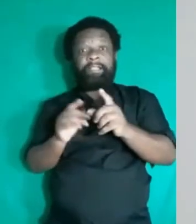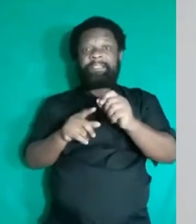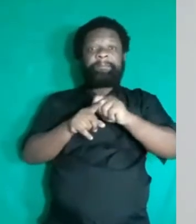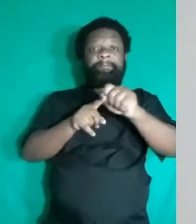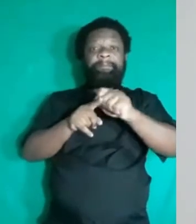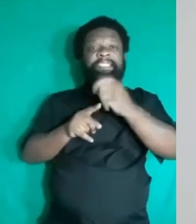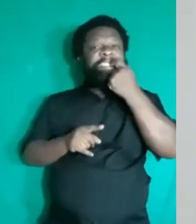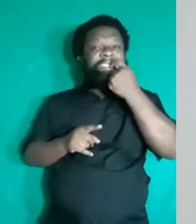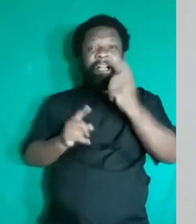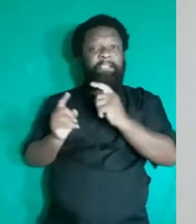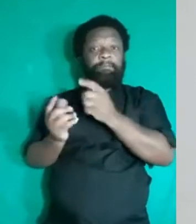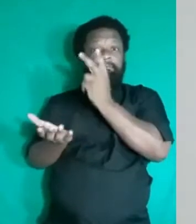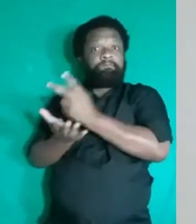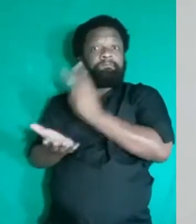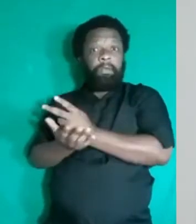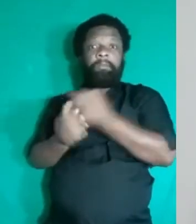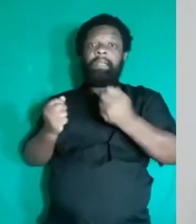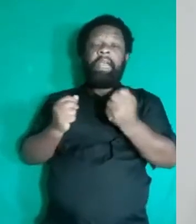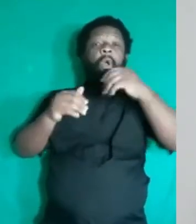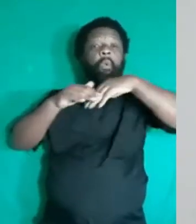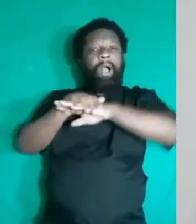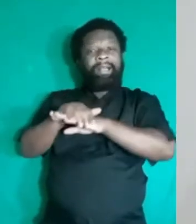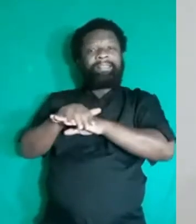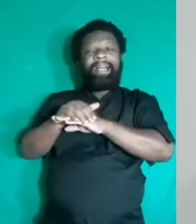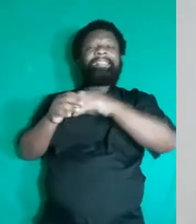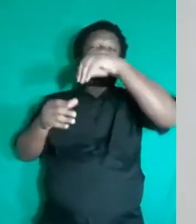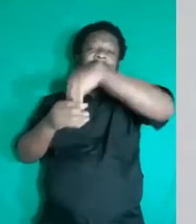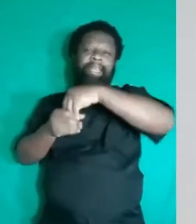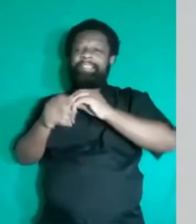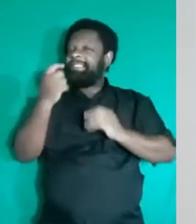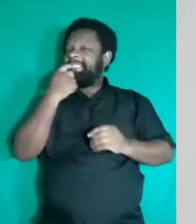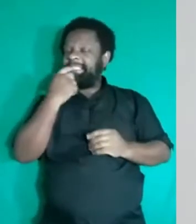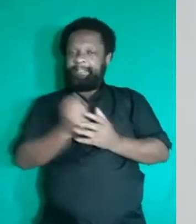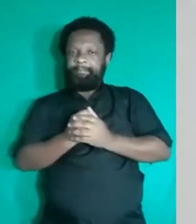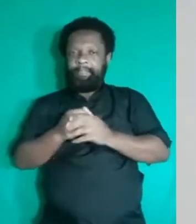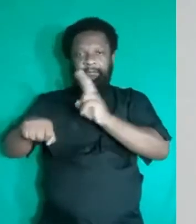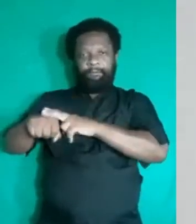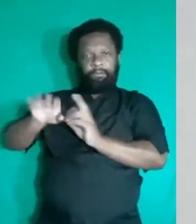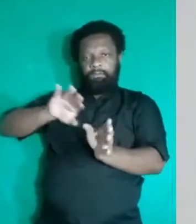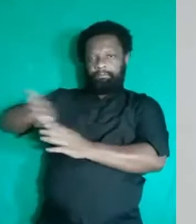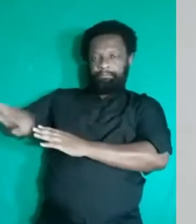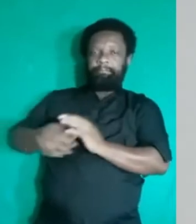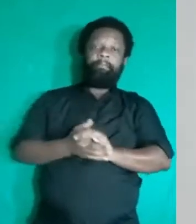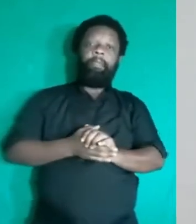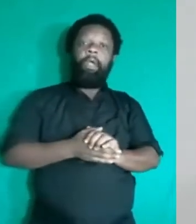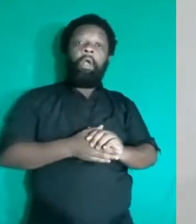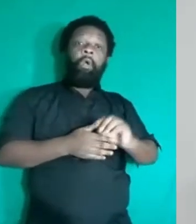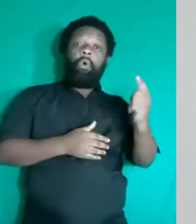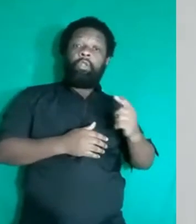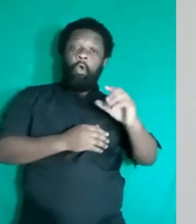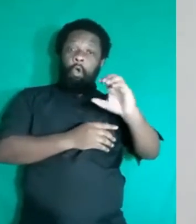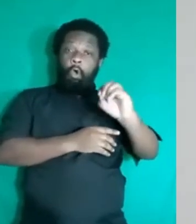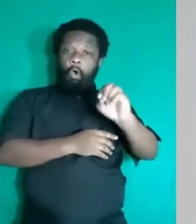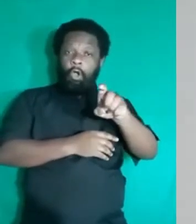ele consegue corroer vidro, madeira, mas não consegue corroer plástico. Então ele deve ser armazenado em recipientes de plástico